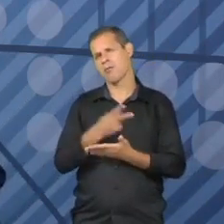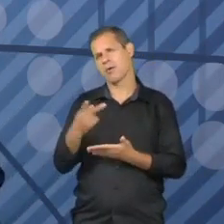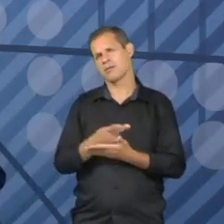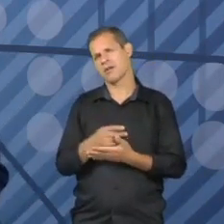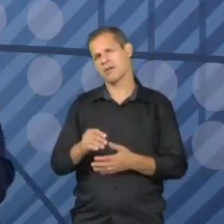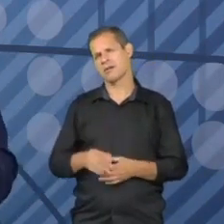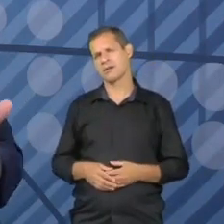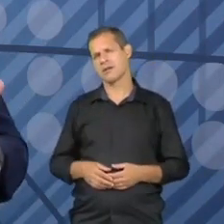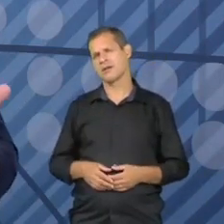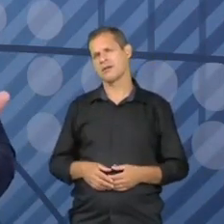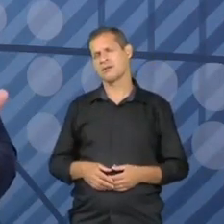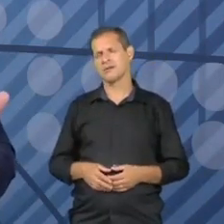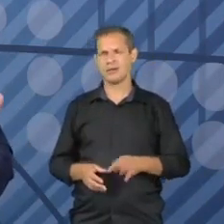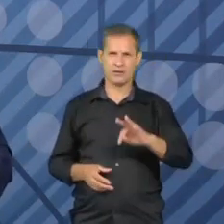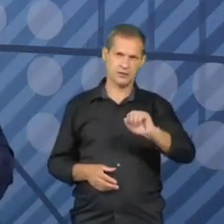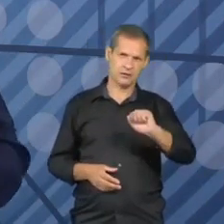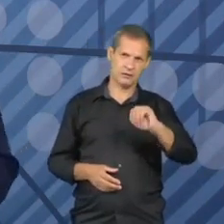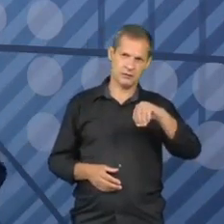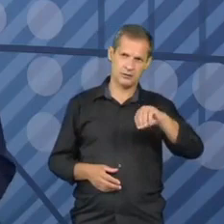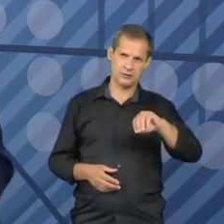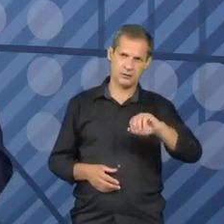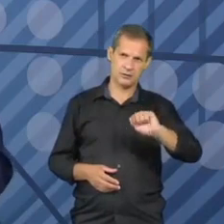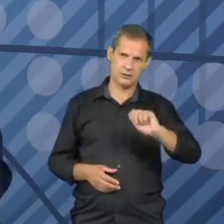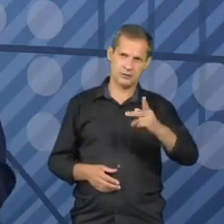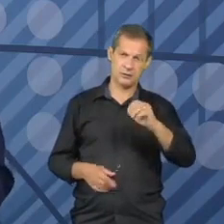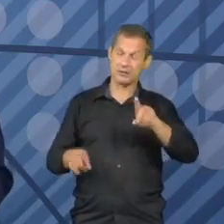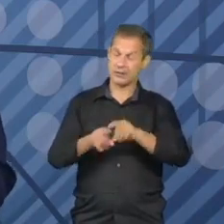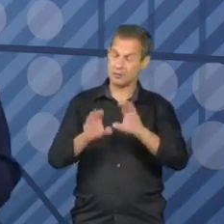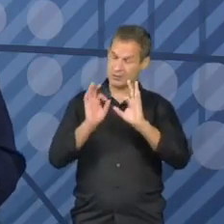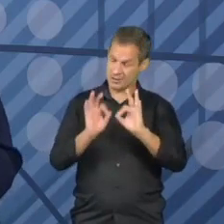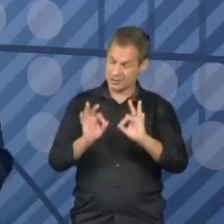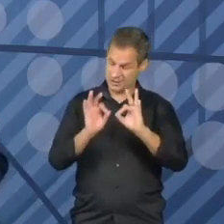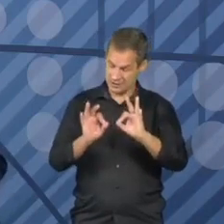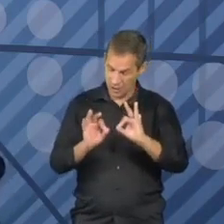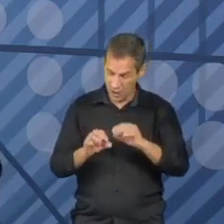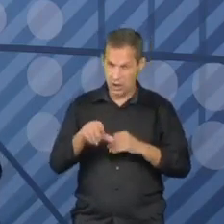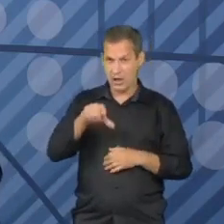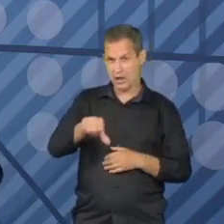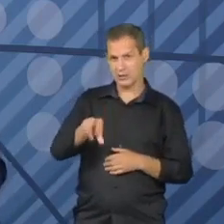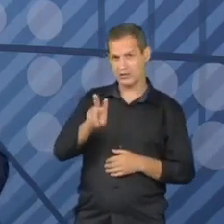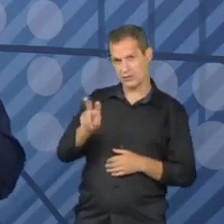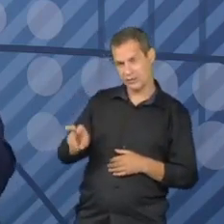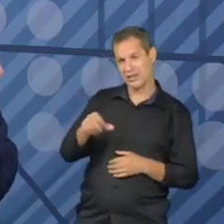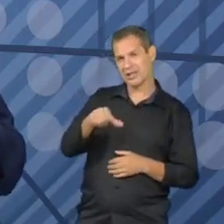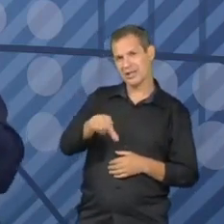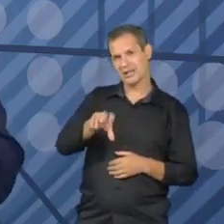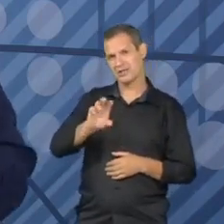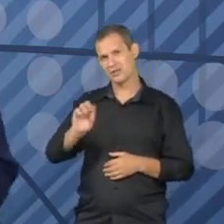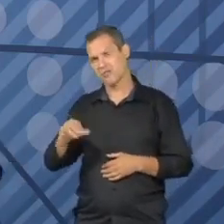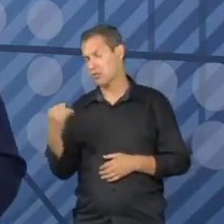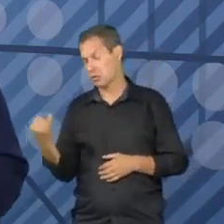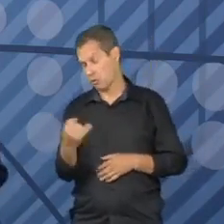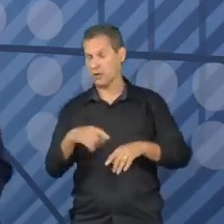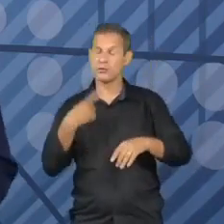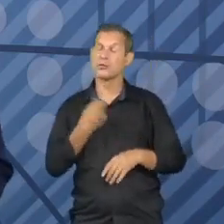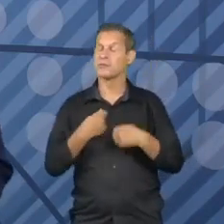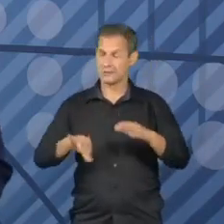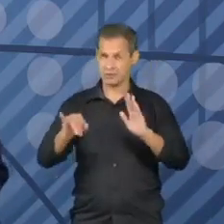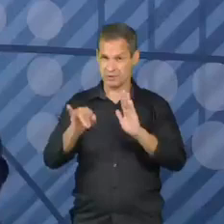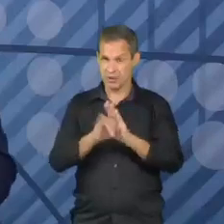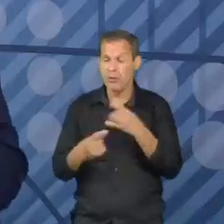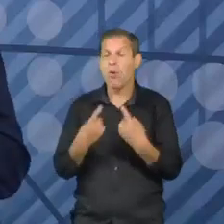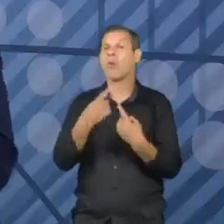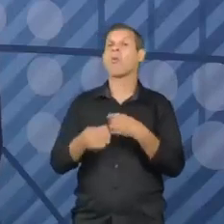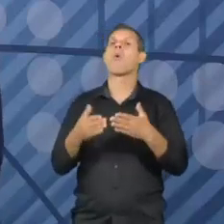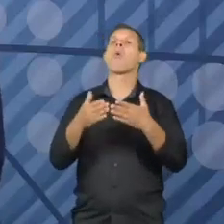determinado tamanho, ou se ele quer que tenha uma precisão de 95, de 90, não importa. A gente precisa saber qual vai